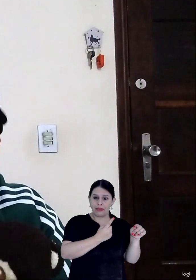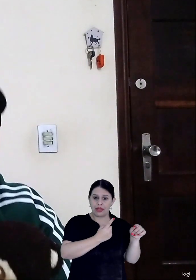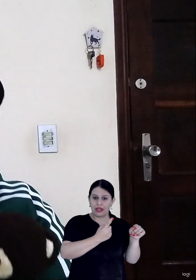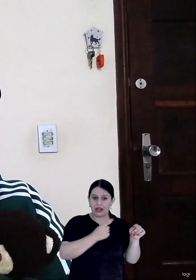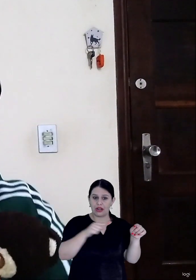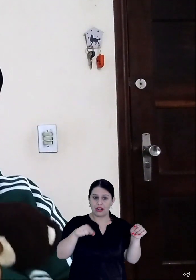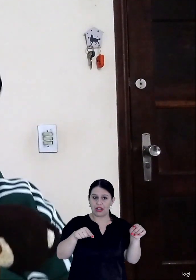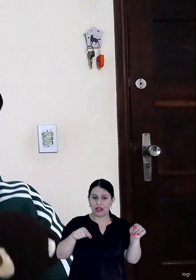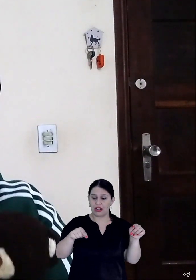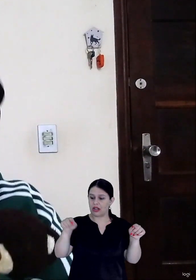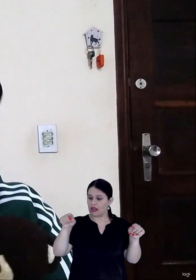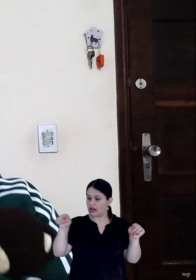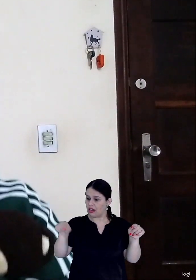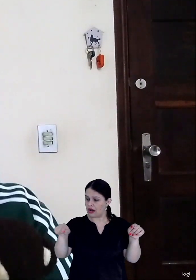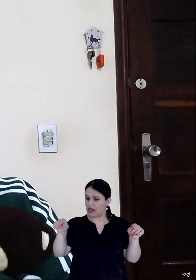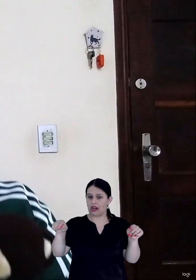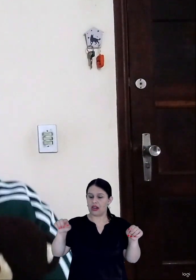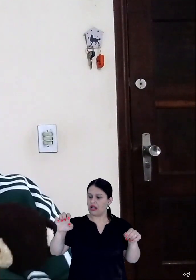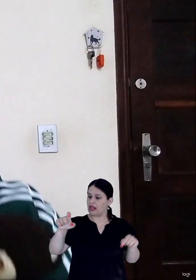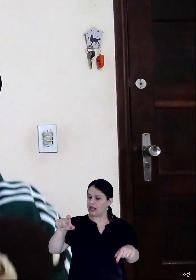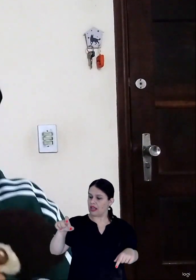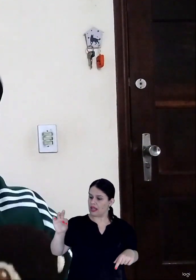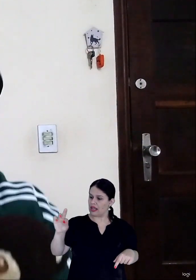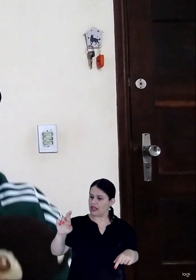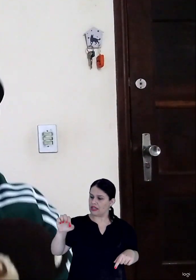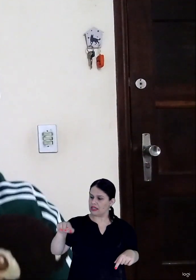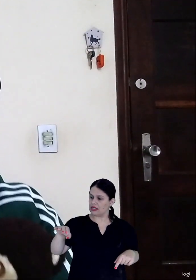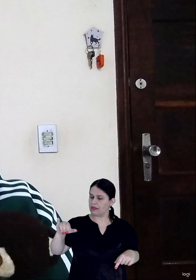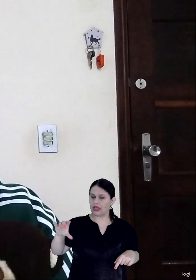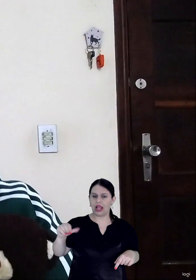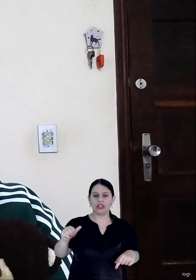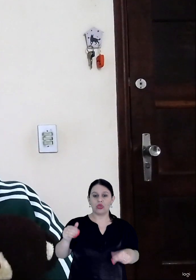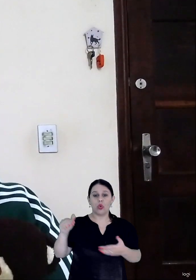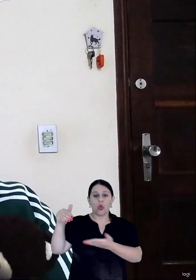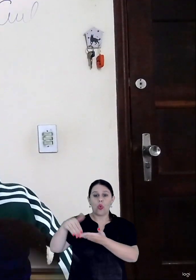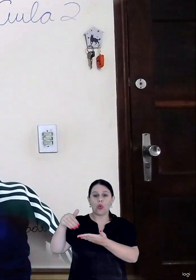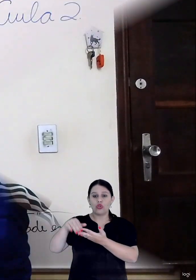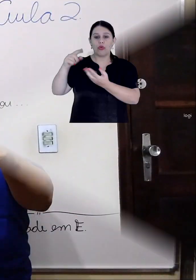primeiro vetor e extremidade na extremidade do último vetor.